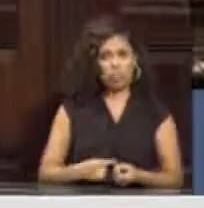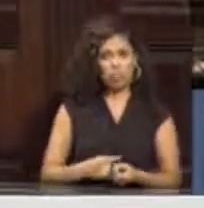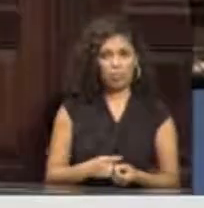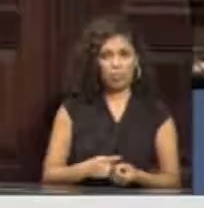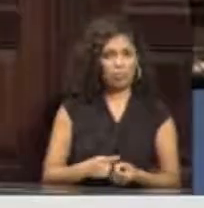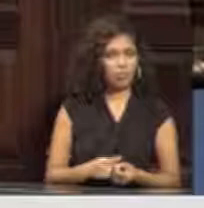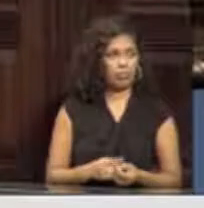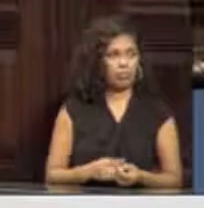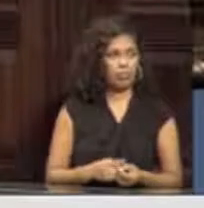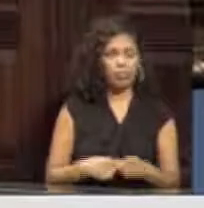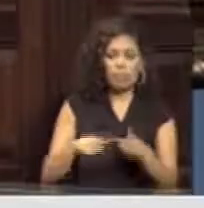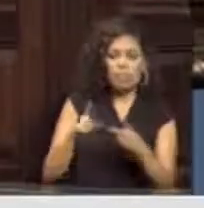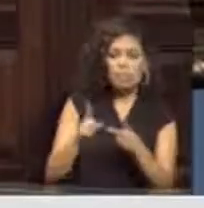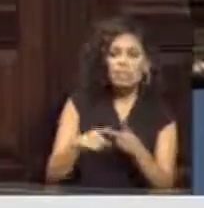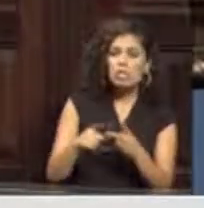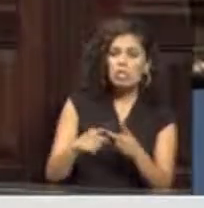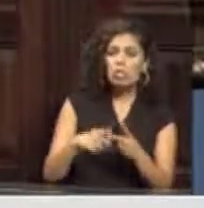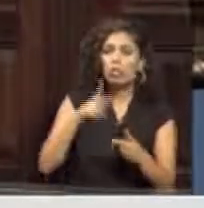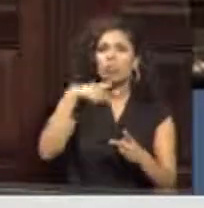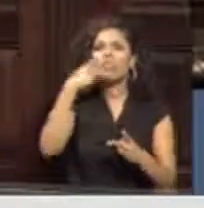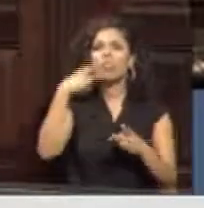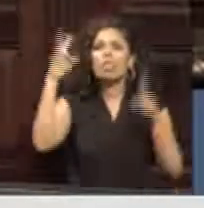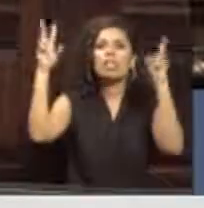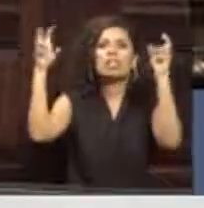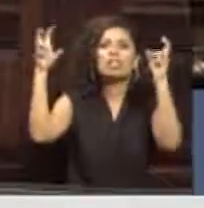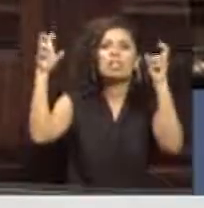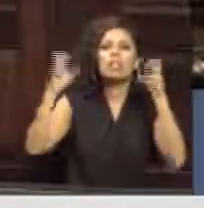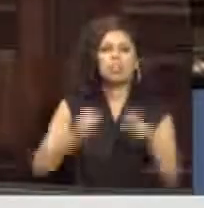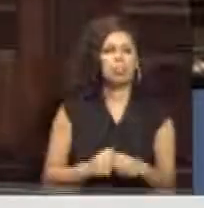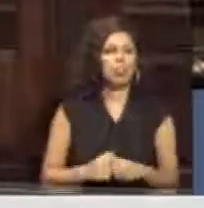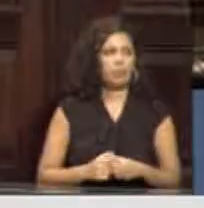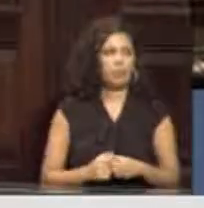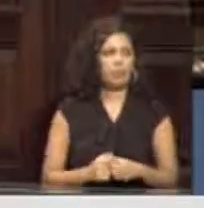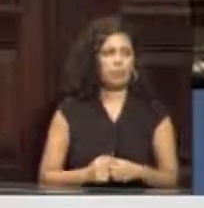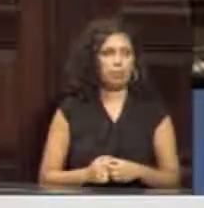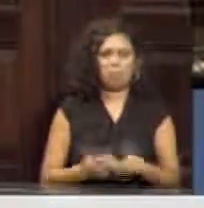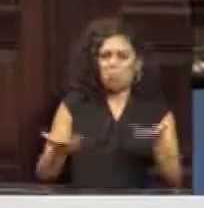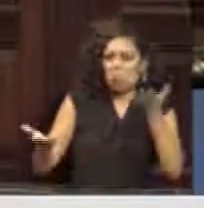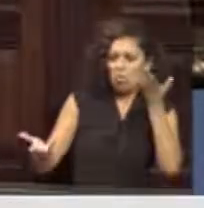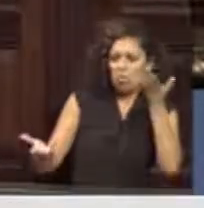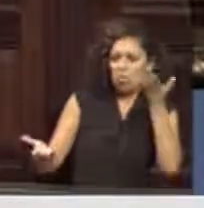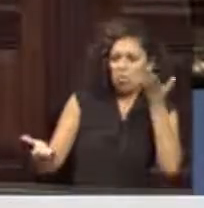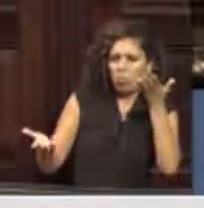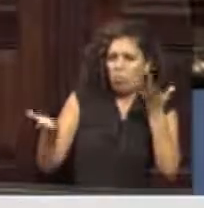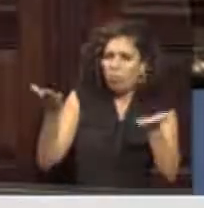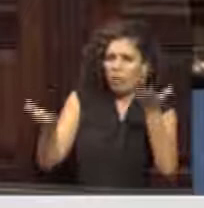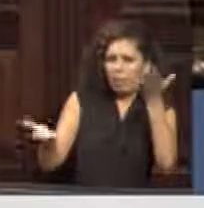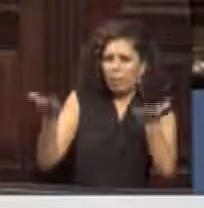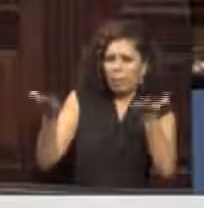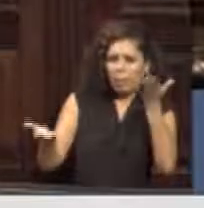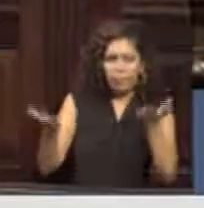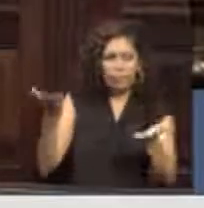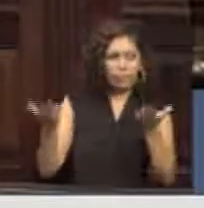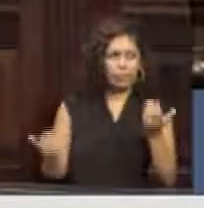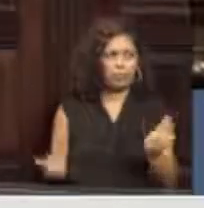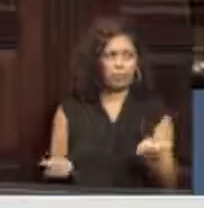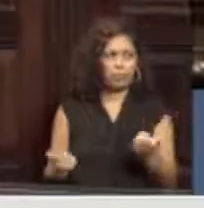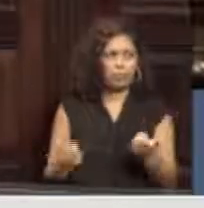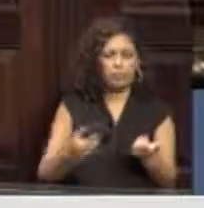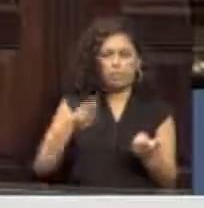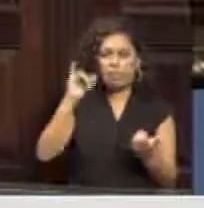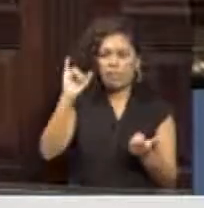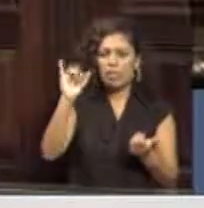nessa luta é fazer exatamente o comparativo com a BRF, a Brasil